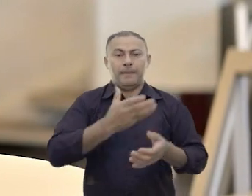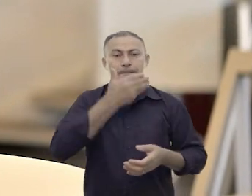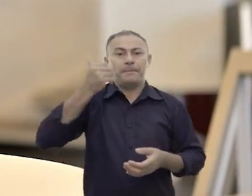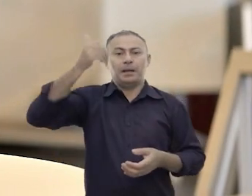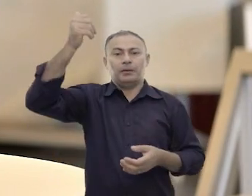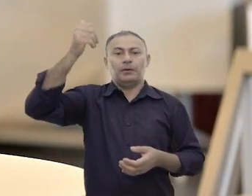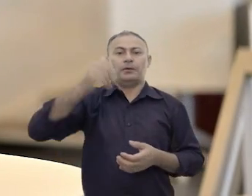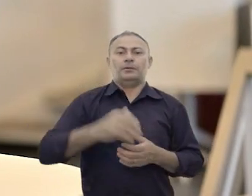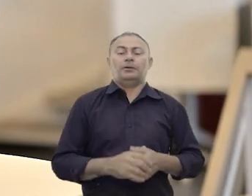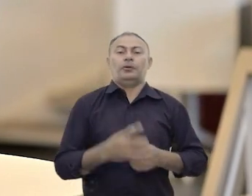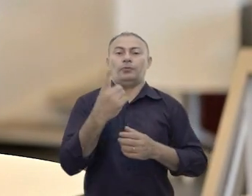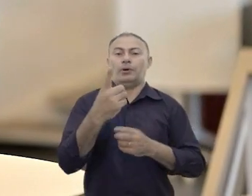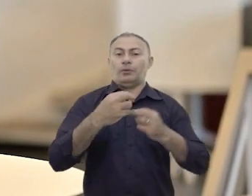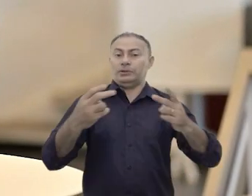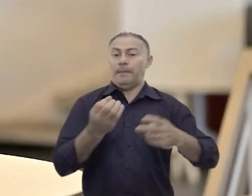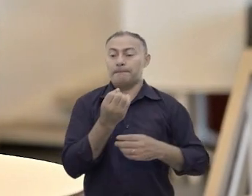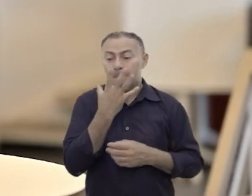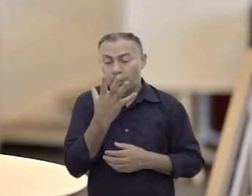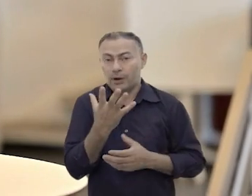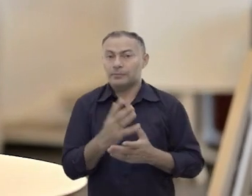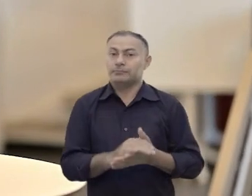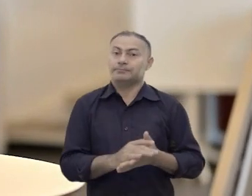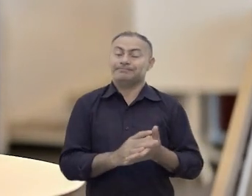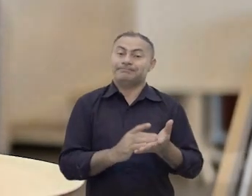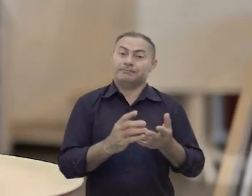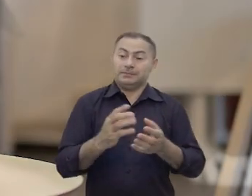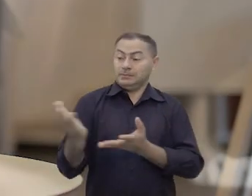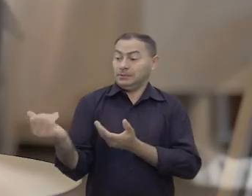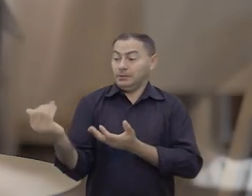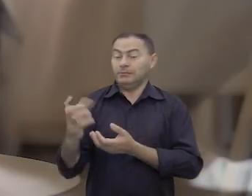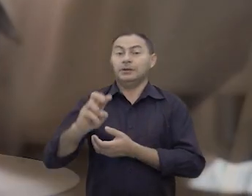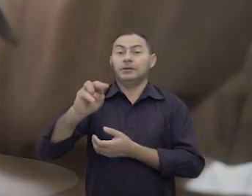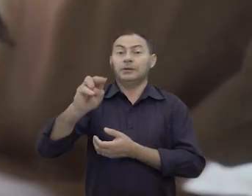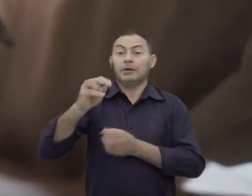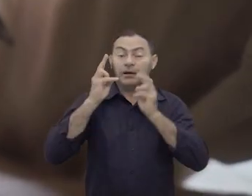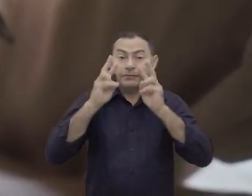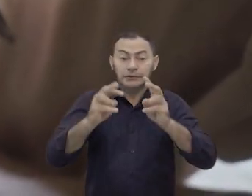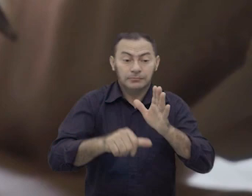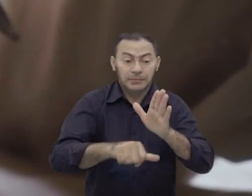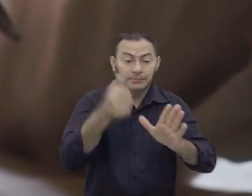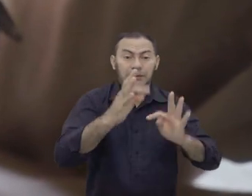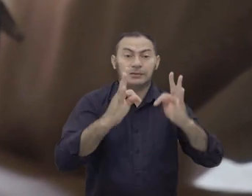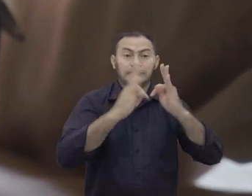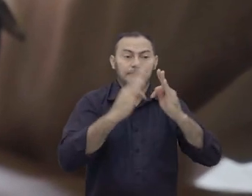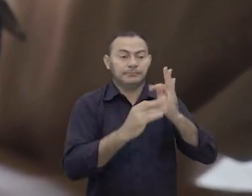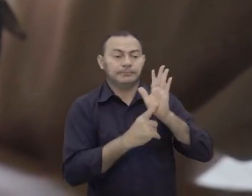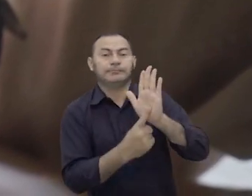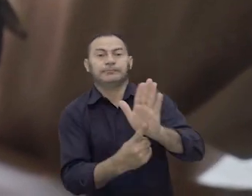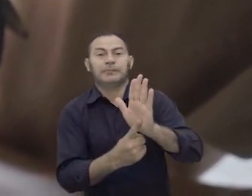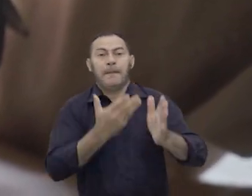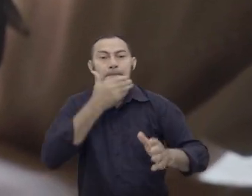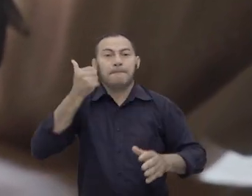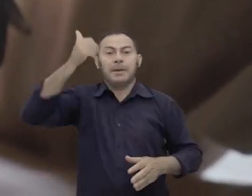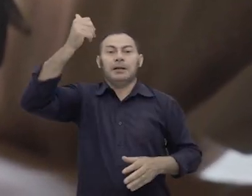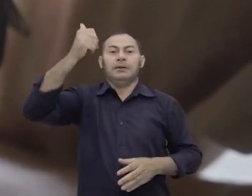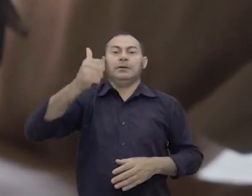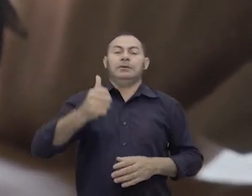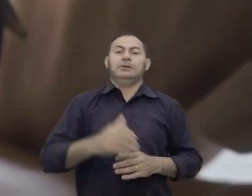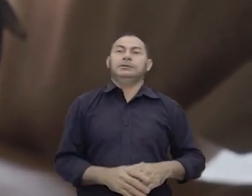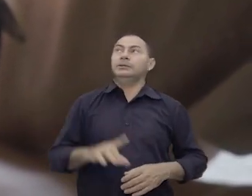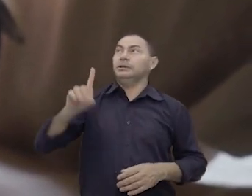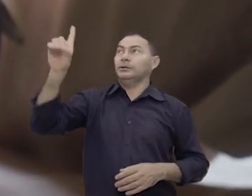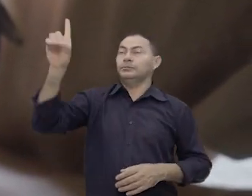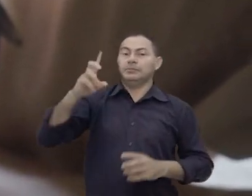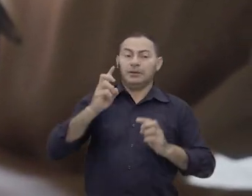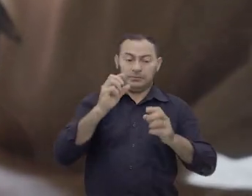maior inimigo do melhor é alguma coisa boa. Esses jovens nunca tinham visto o primeiro templo, que representava o